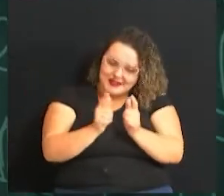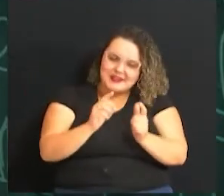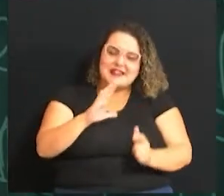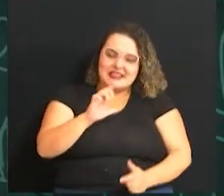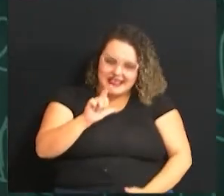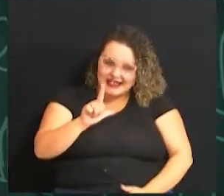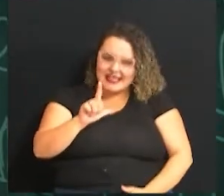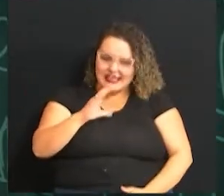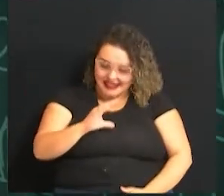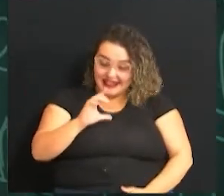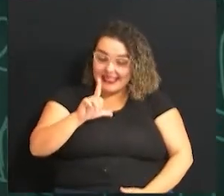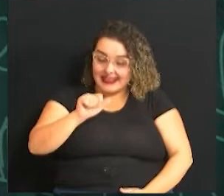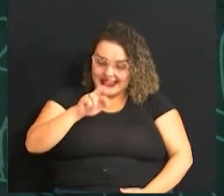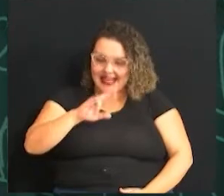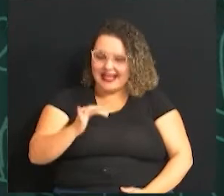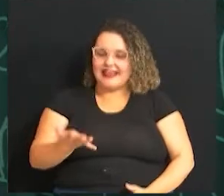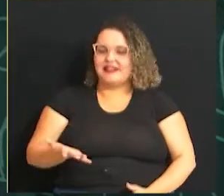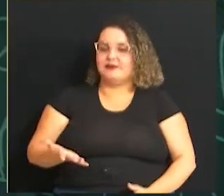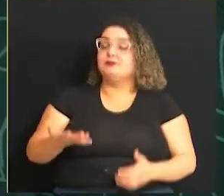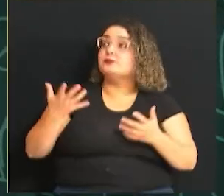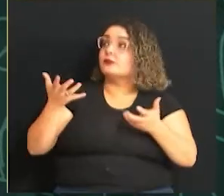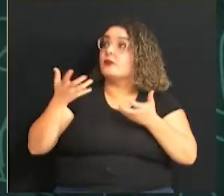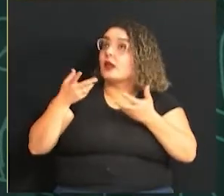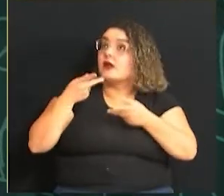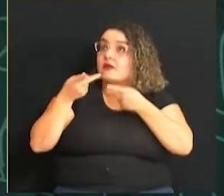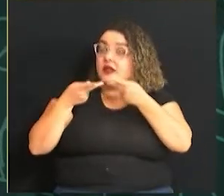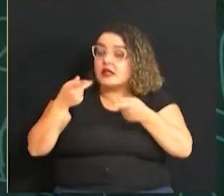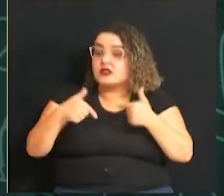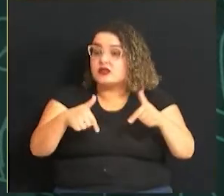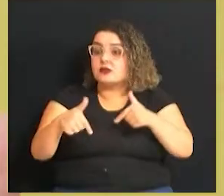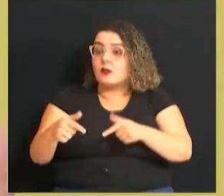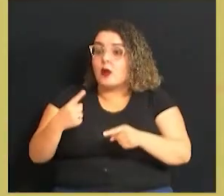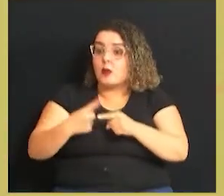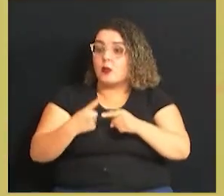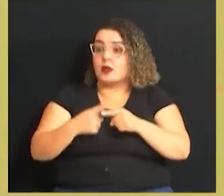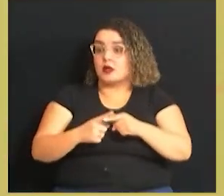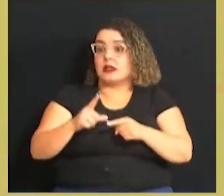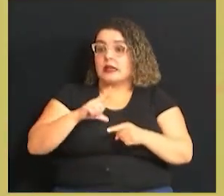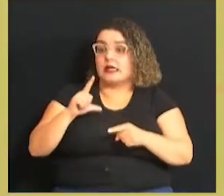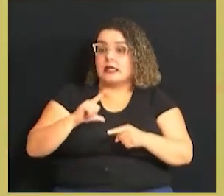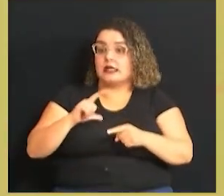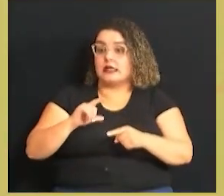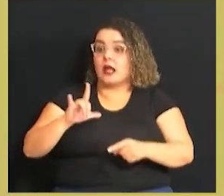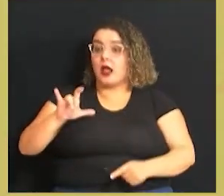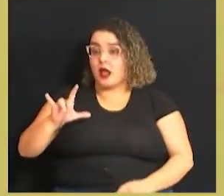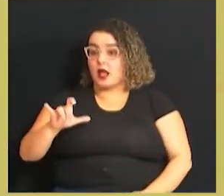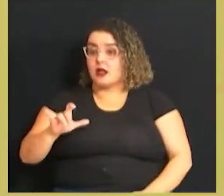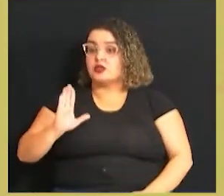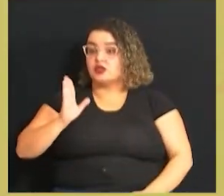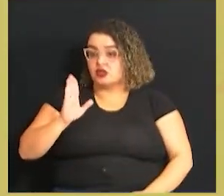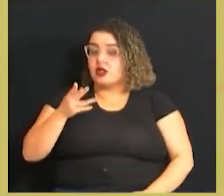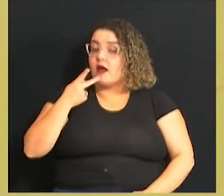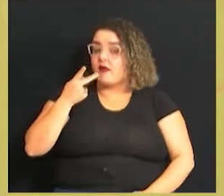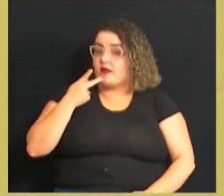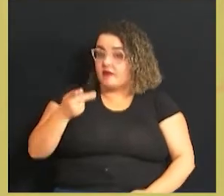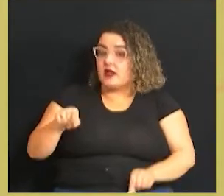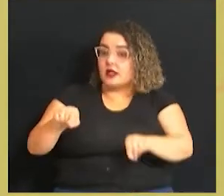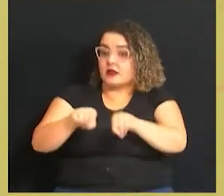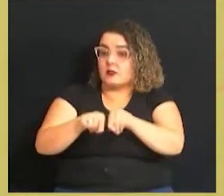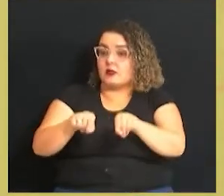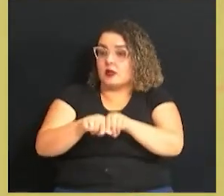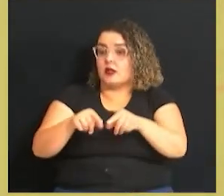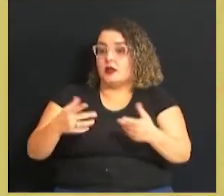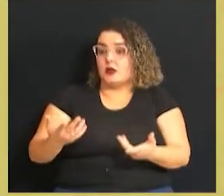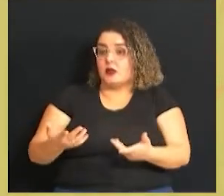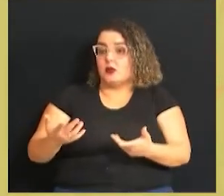Pode abreviar. Bom, eu gostaria que você falasse sobre o seu trabalho, porque você tem uma página no Instagram, já já a gente